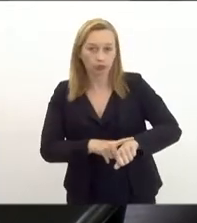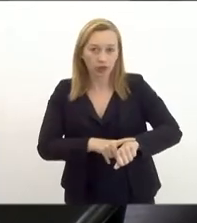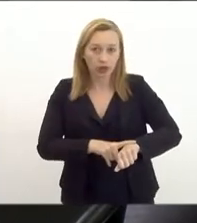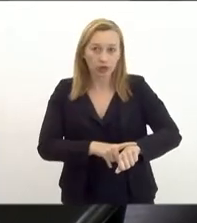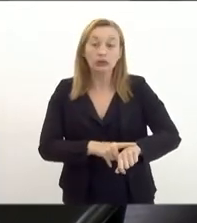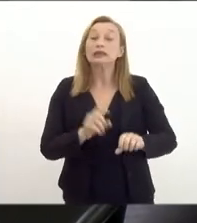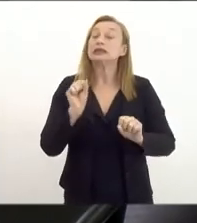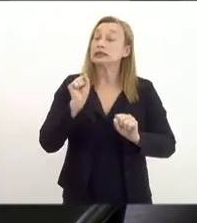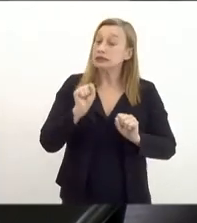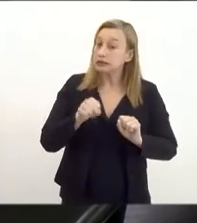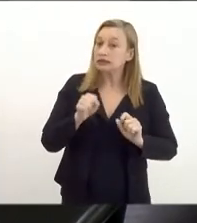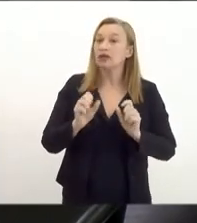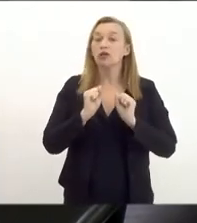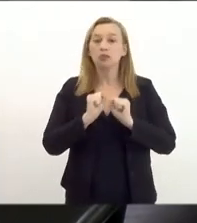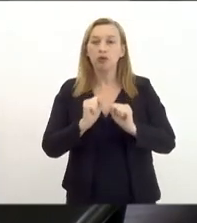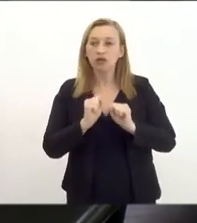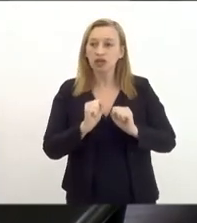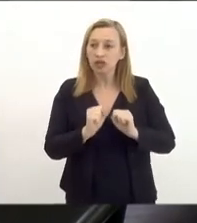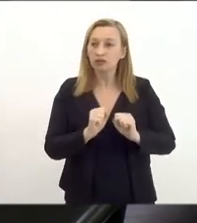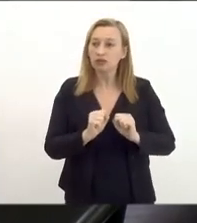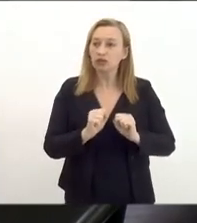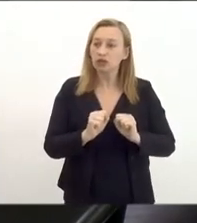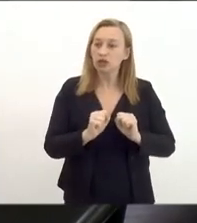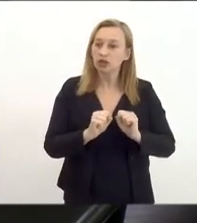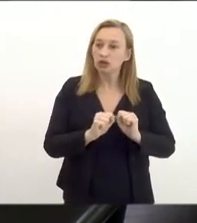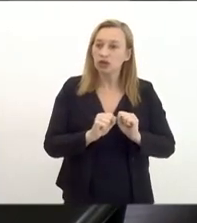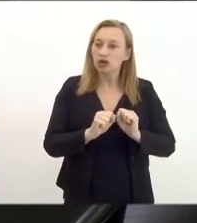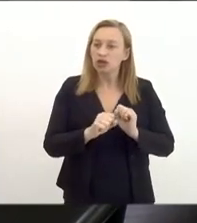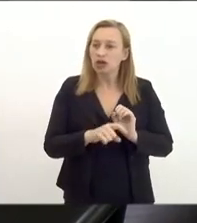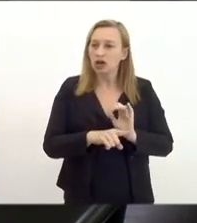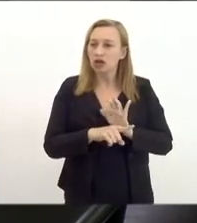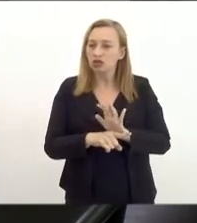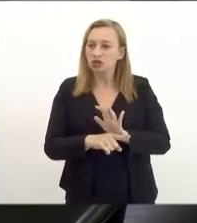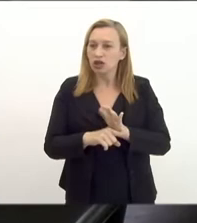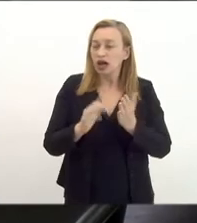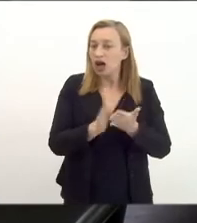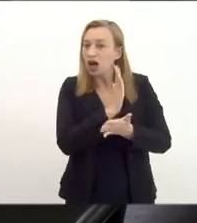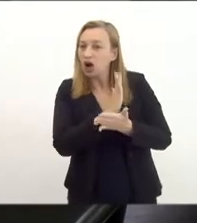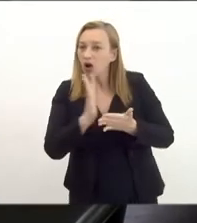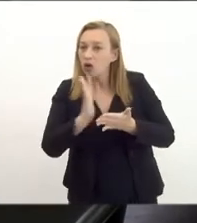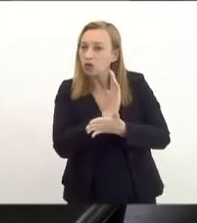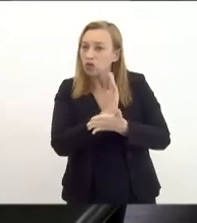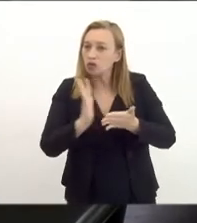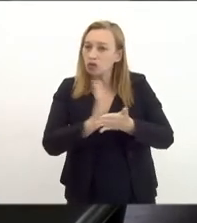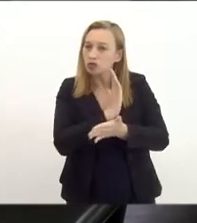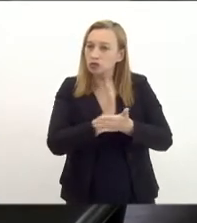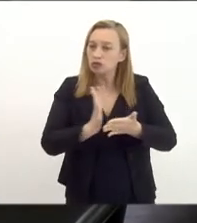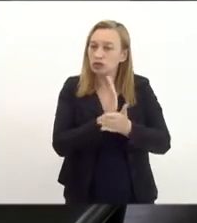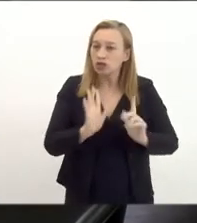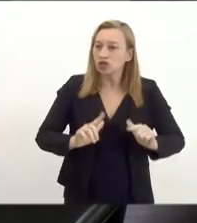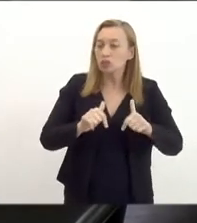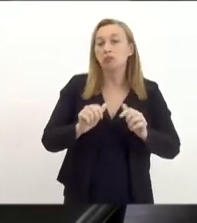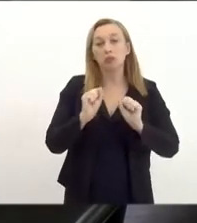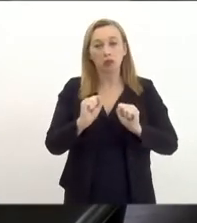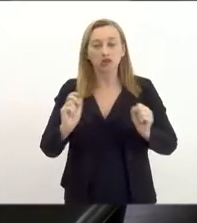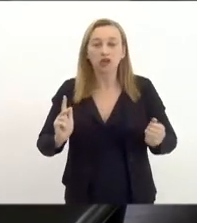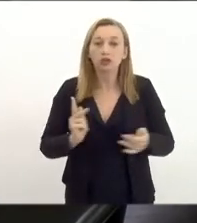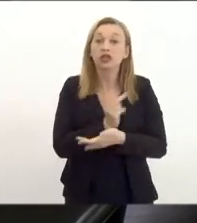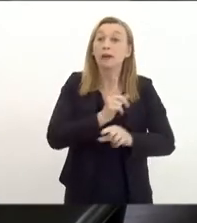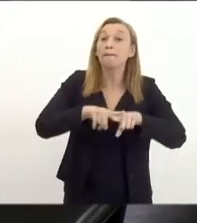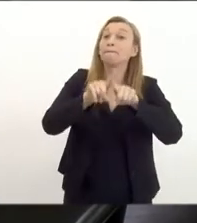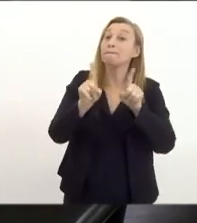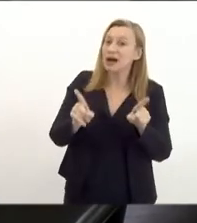nós podemos propiciar com que algumas ações possam acontecer e